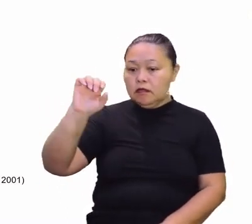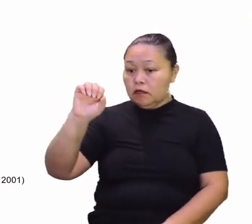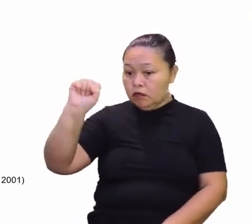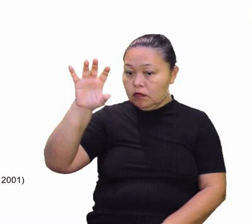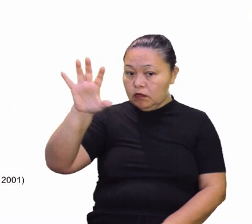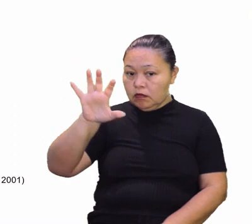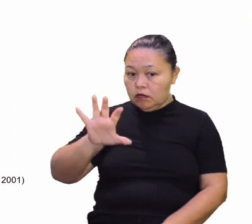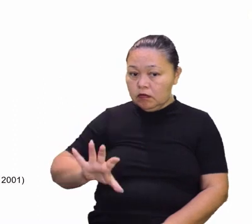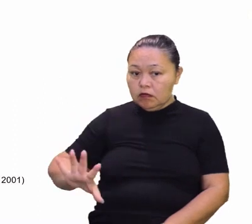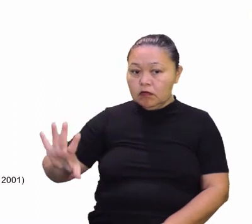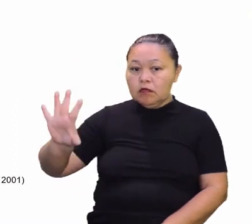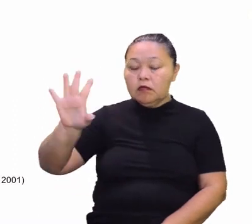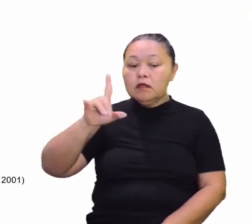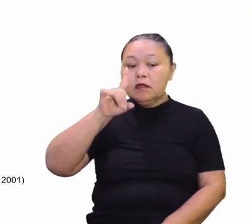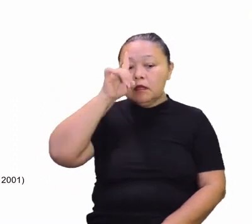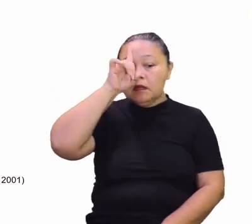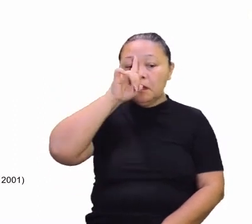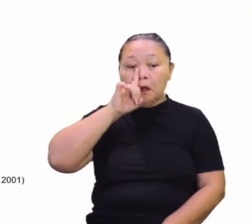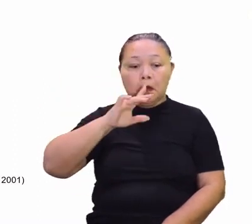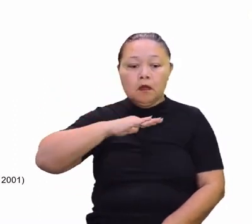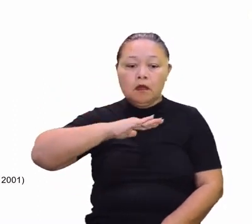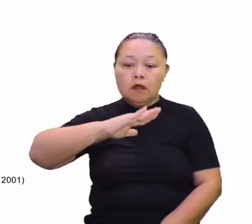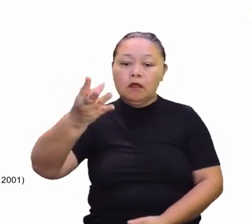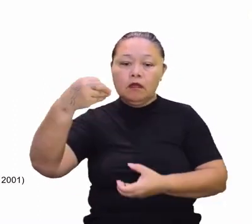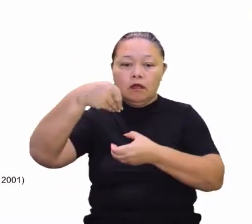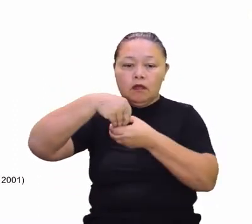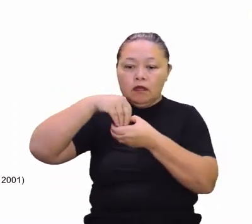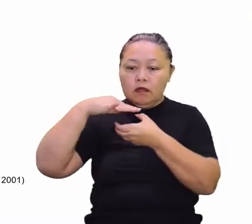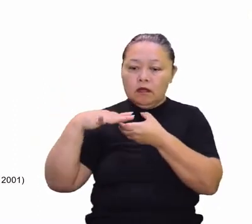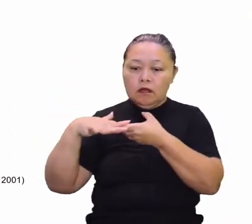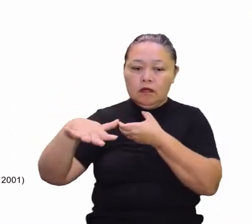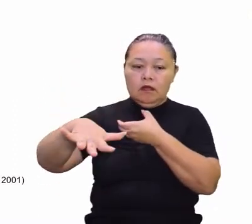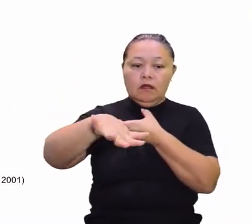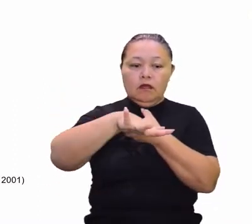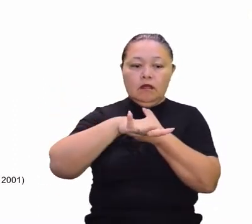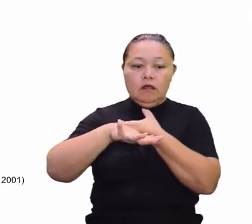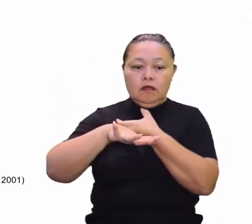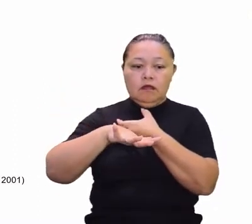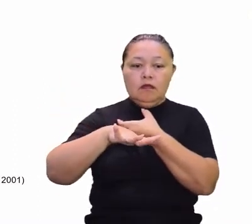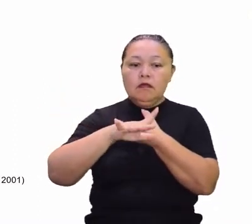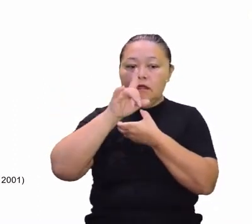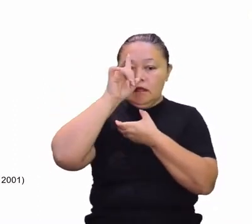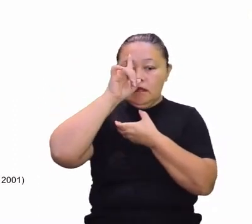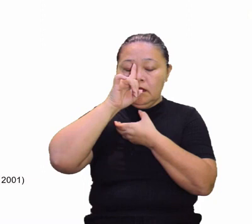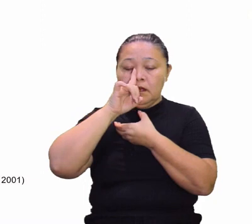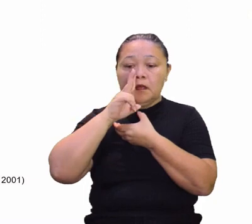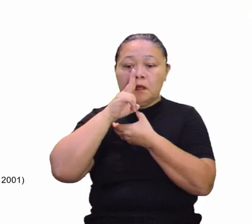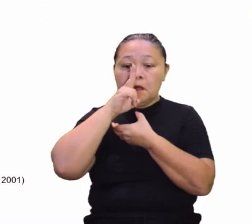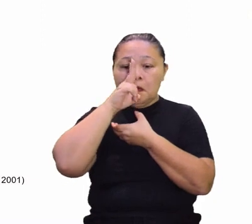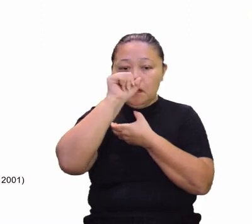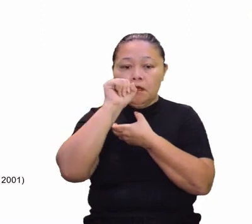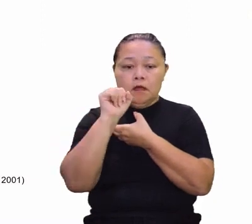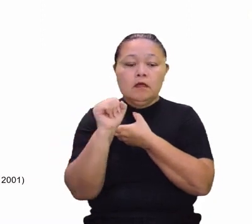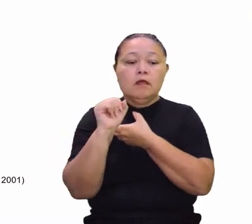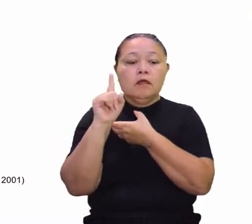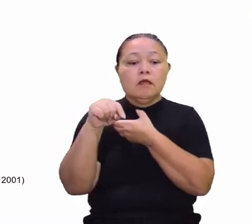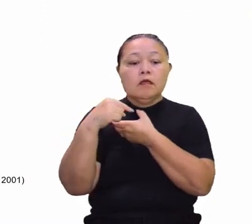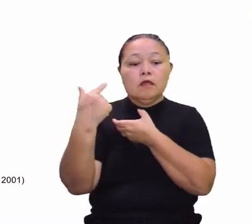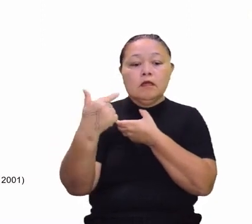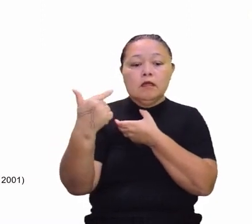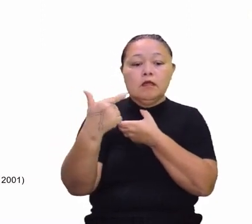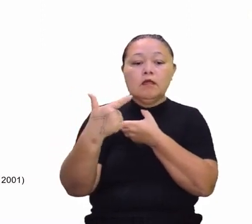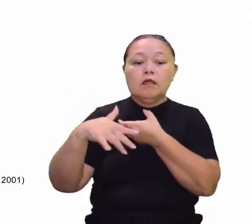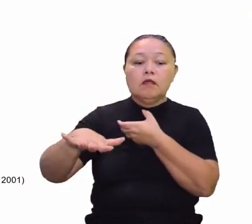em Rondônia. Em amarelo, nós temos as planícies interiores. Esse amarelo um pouco mais forte, vamos colocar, né? O